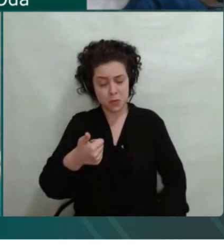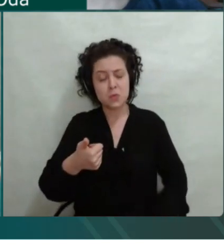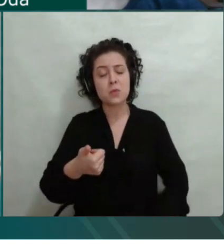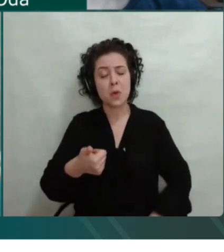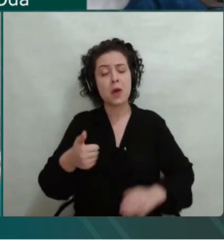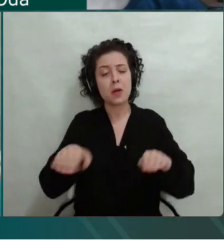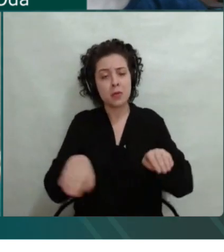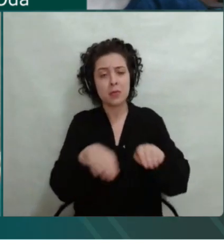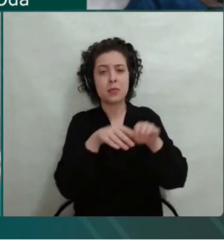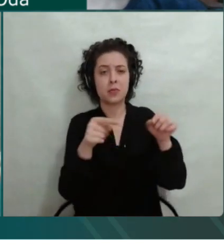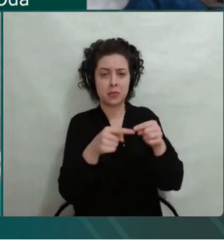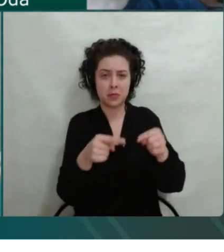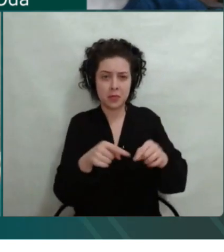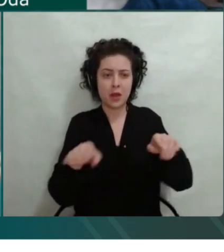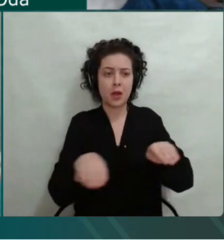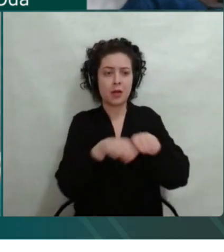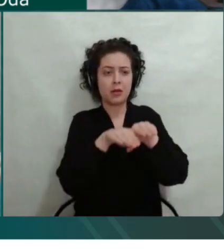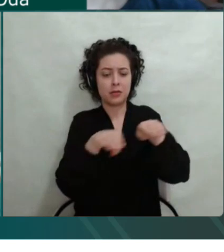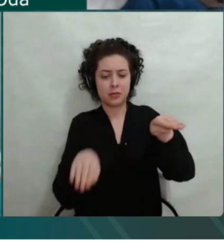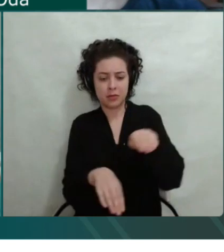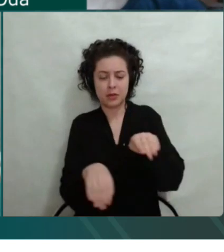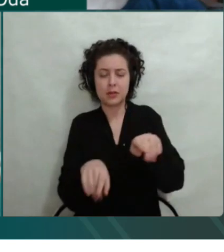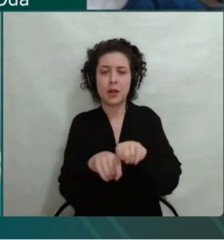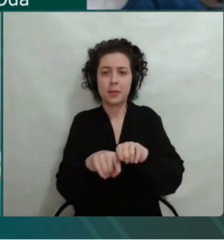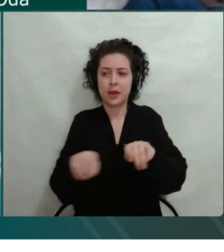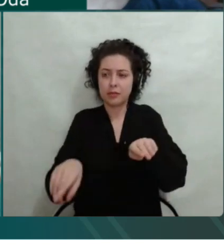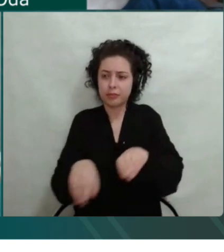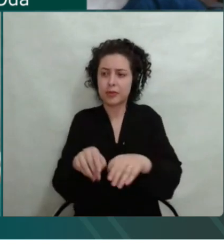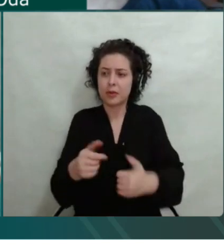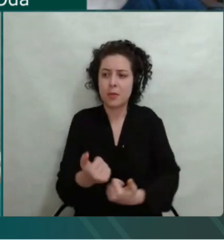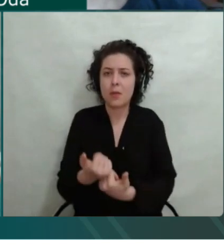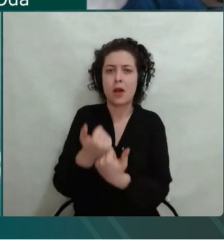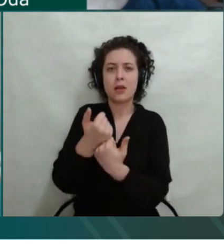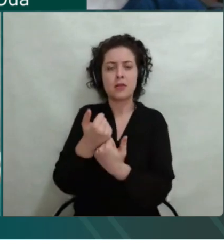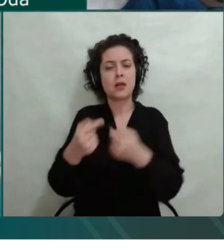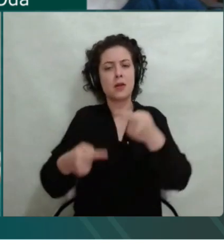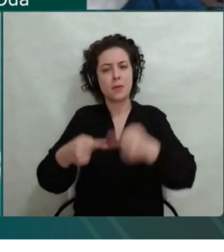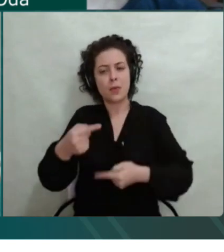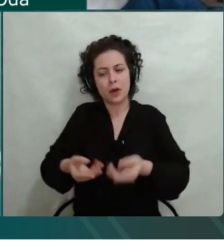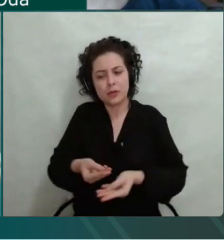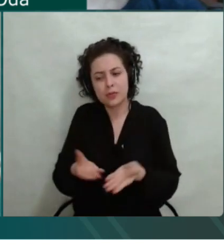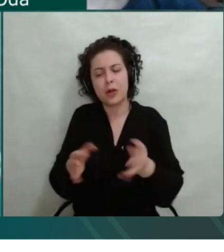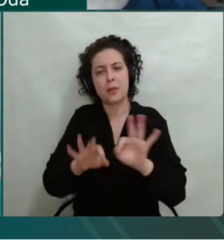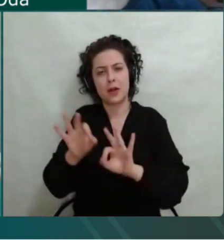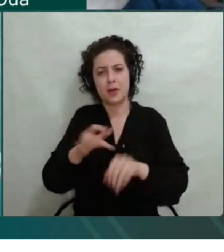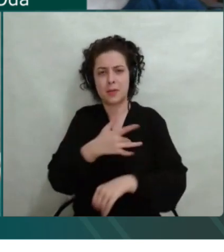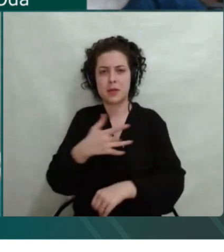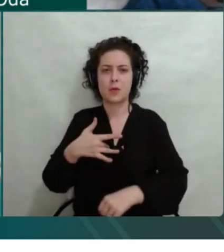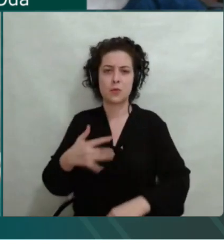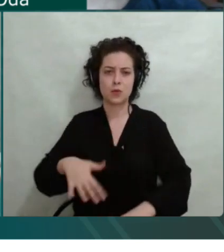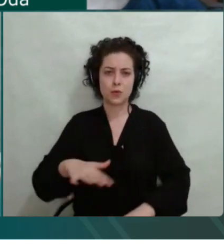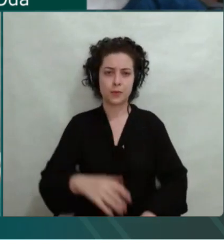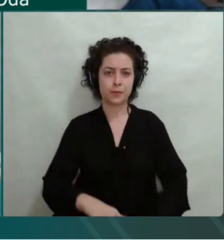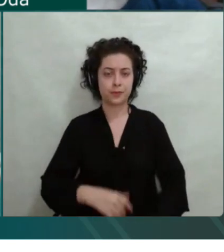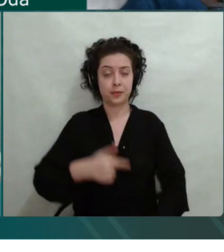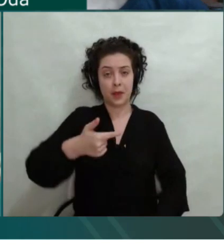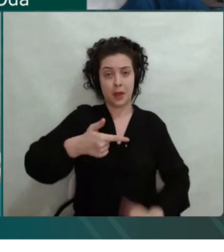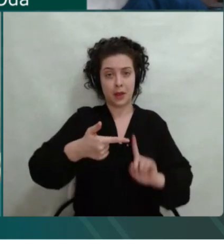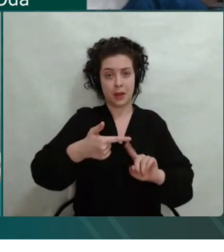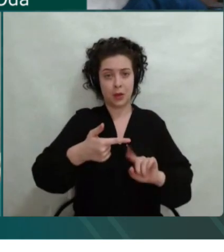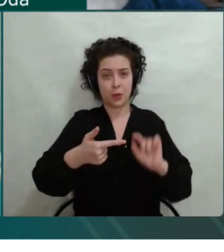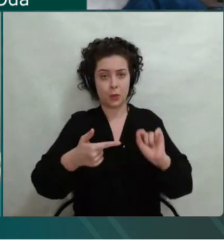à desigualdade e à equidade do ponto de vista de política e de planejamento de saúde. A segunda questão em relação